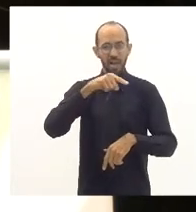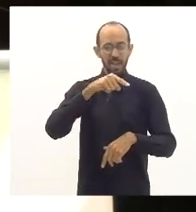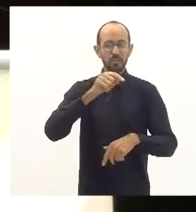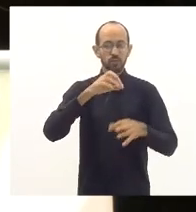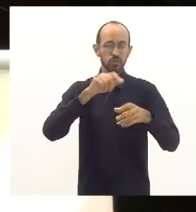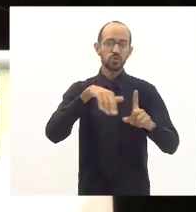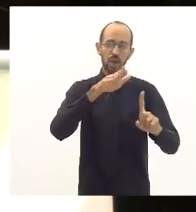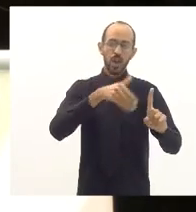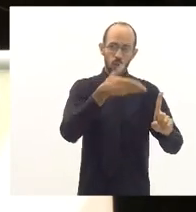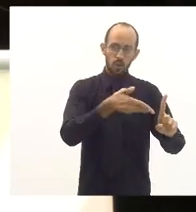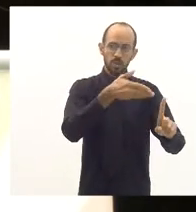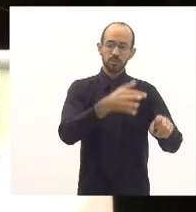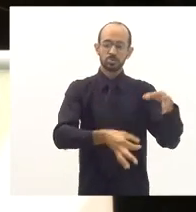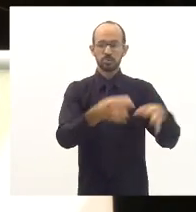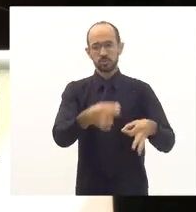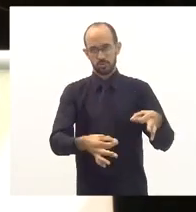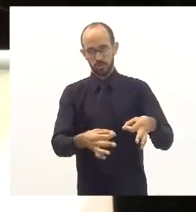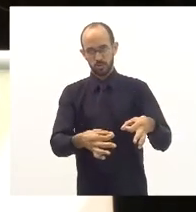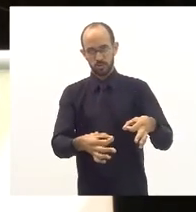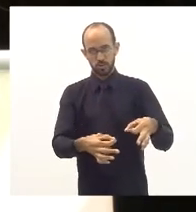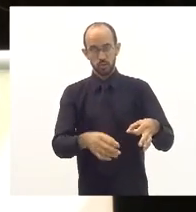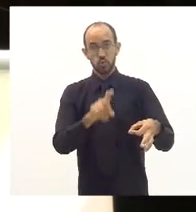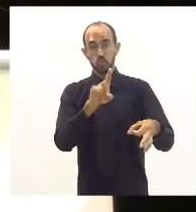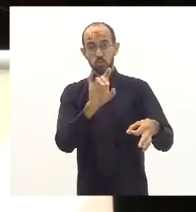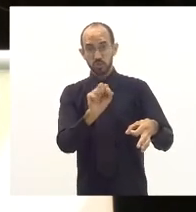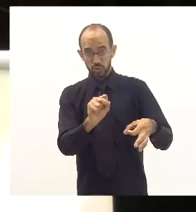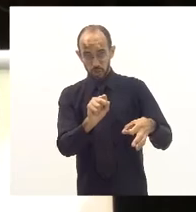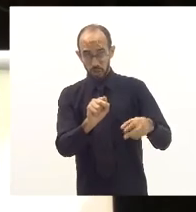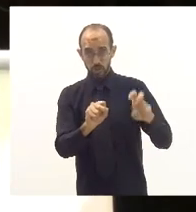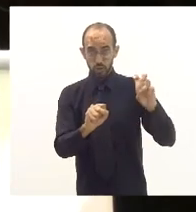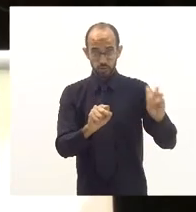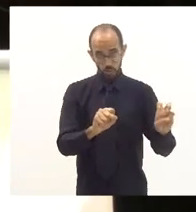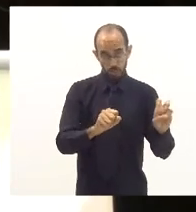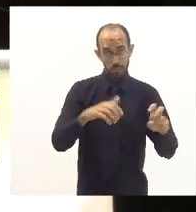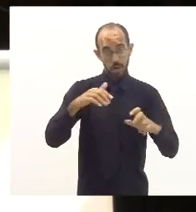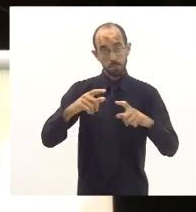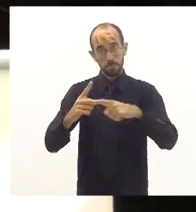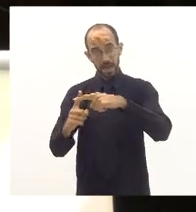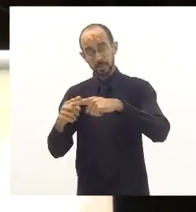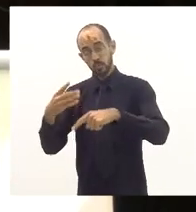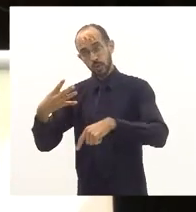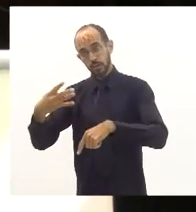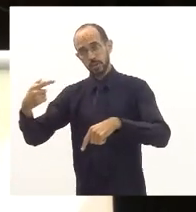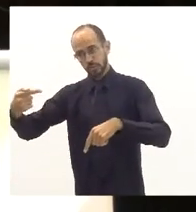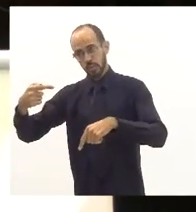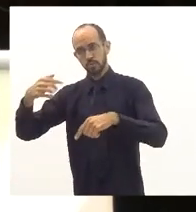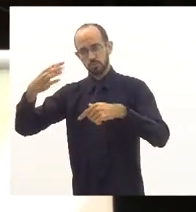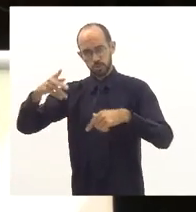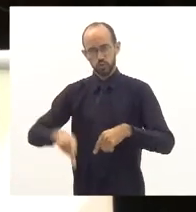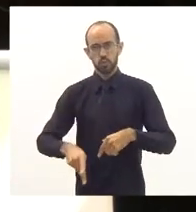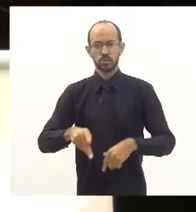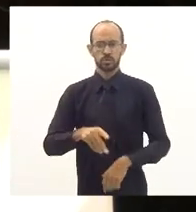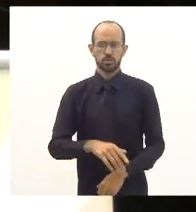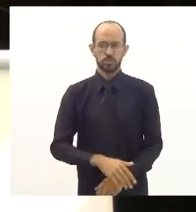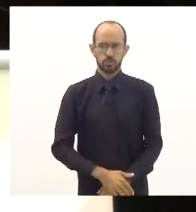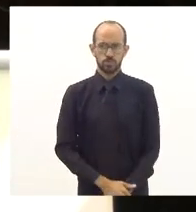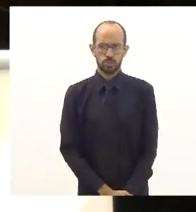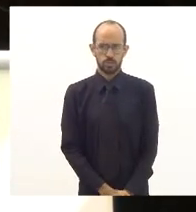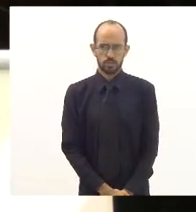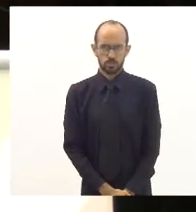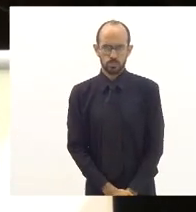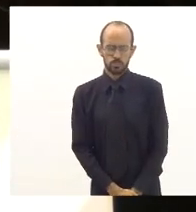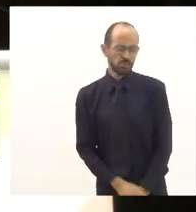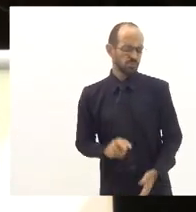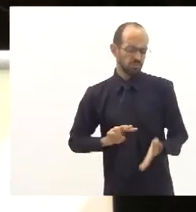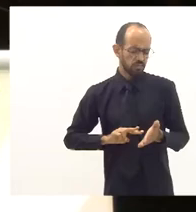num único dia, nós pulamos de 5 para mais 47 pessoas. O que